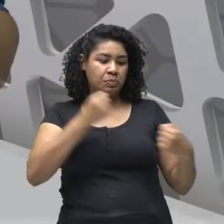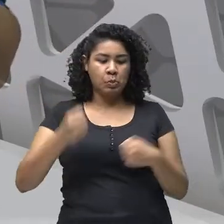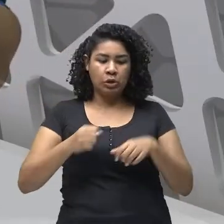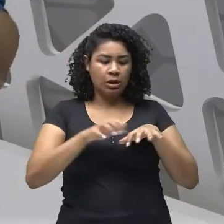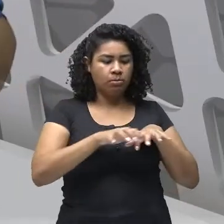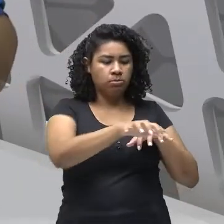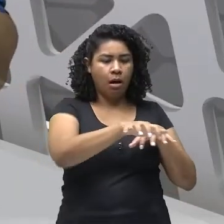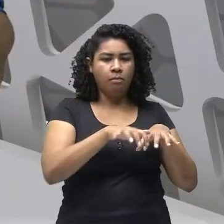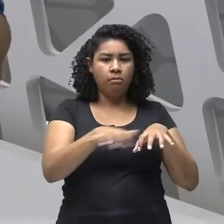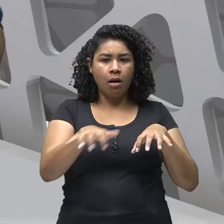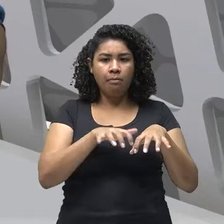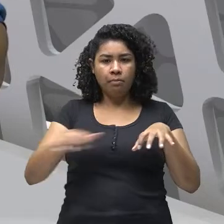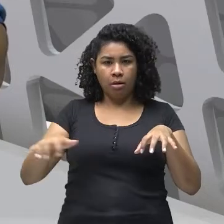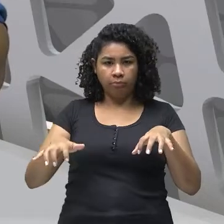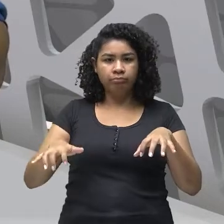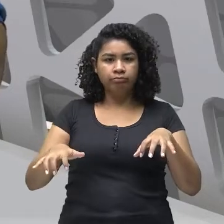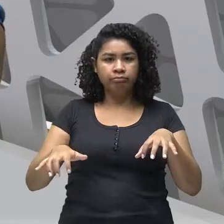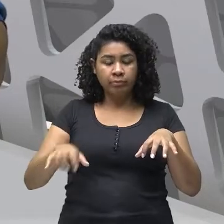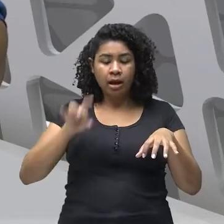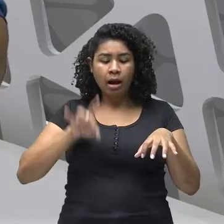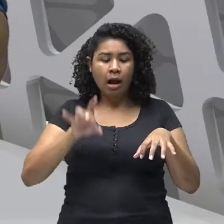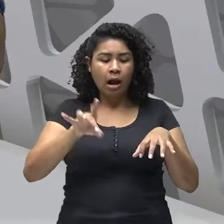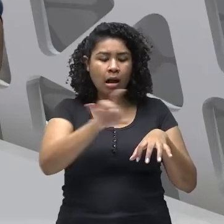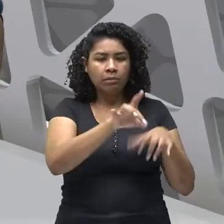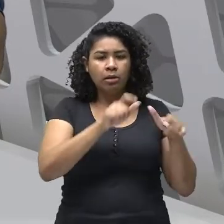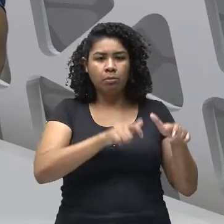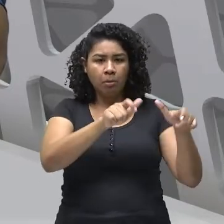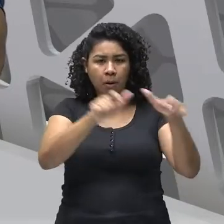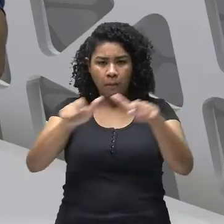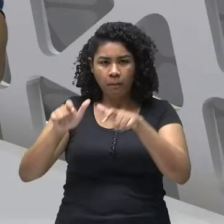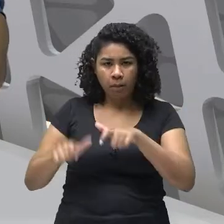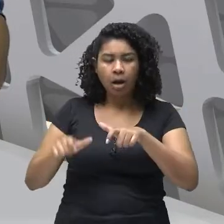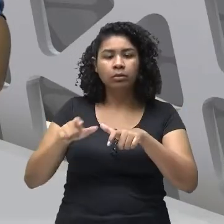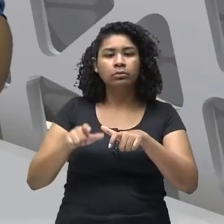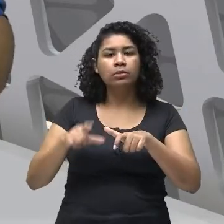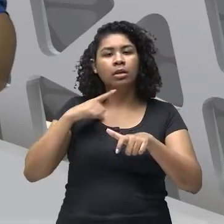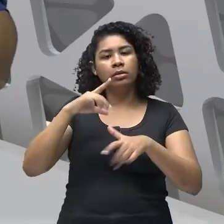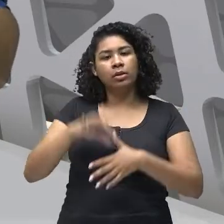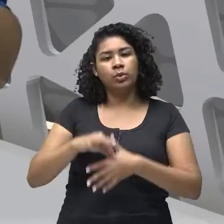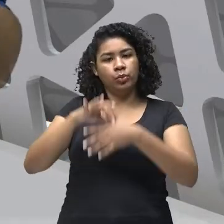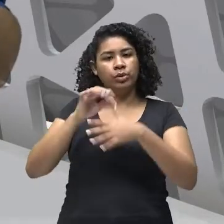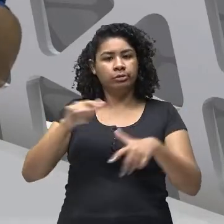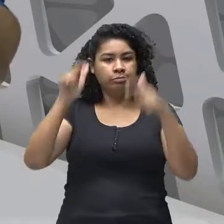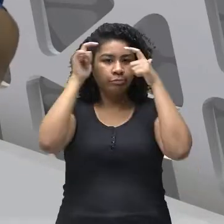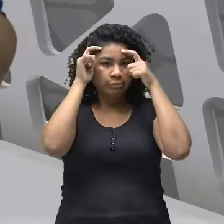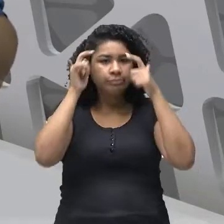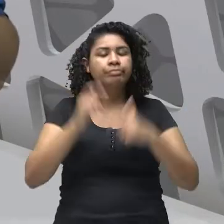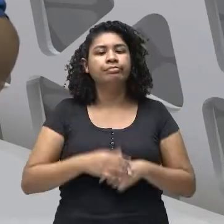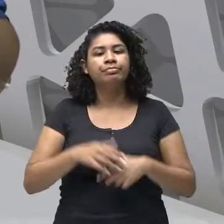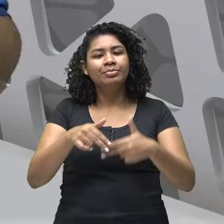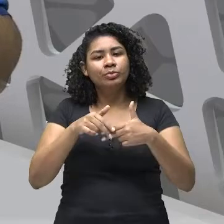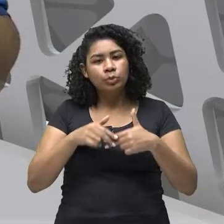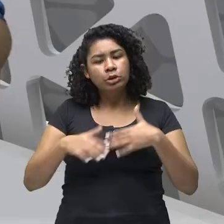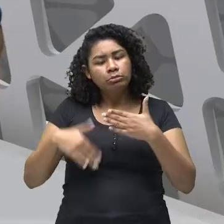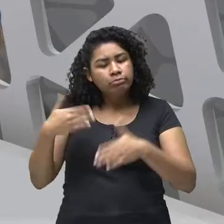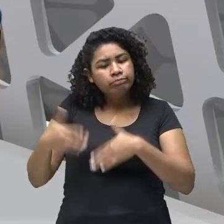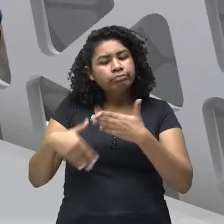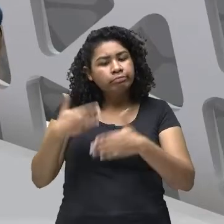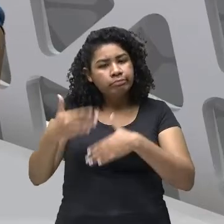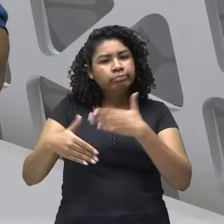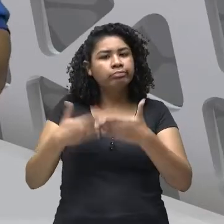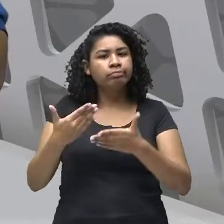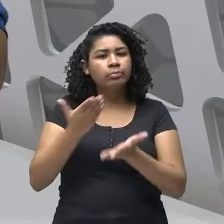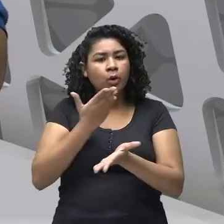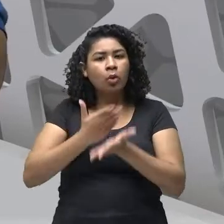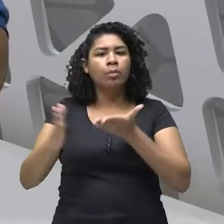agia como rei dentro do seu próprio feudo, não é? Mas que com o início da Idade Moderna, esse poder teve a tendência de se